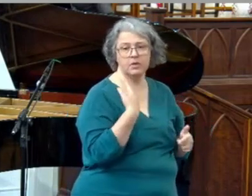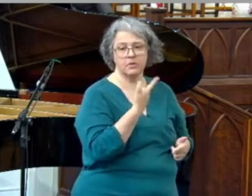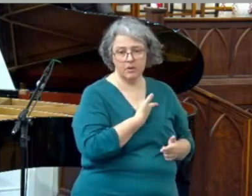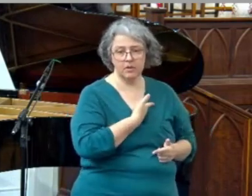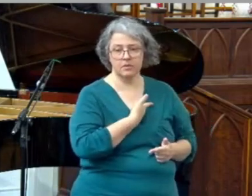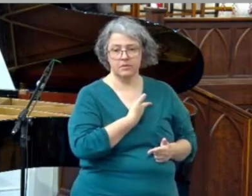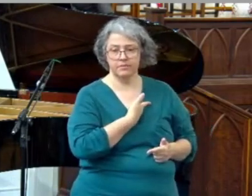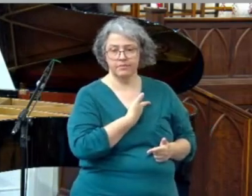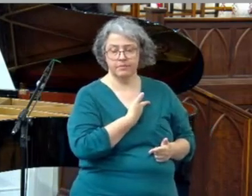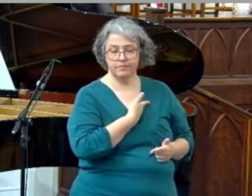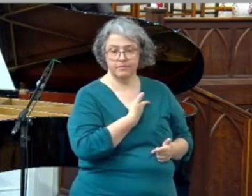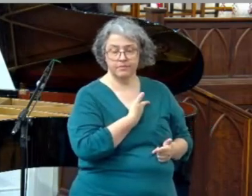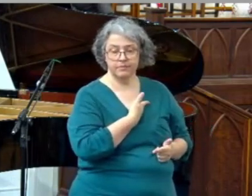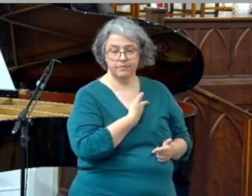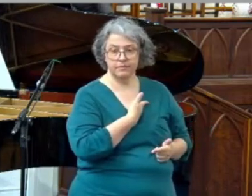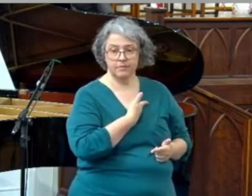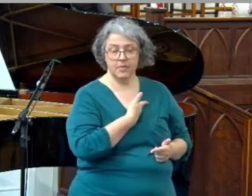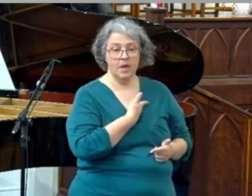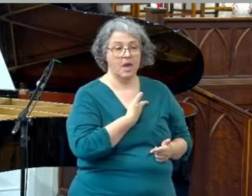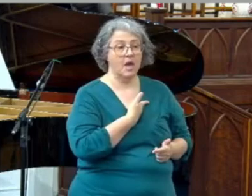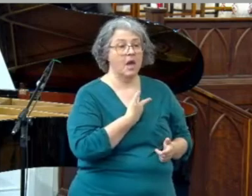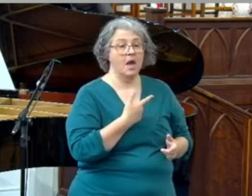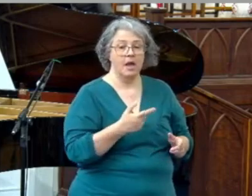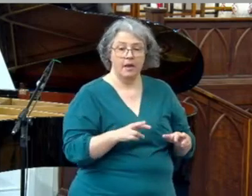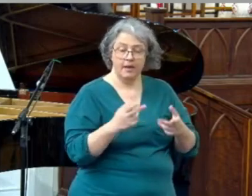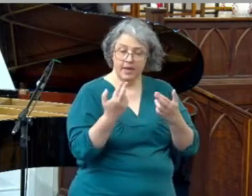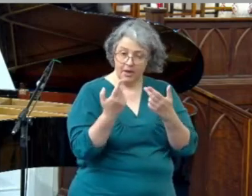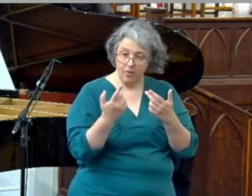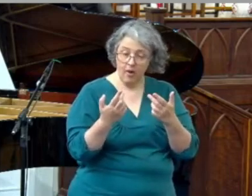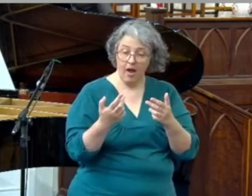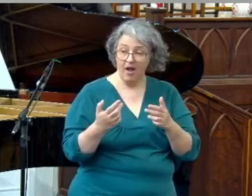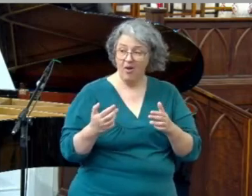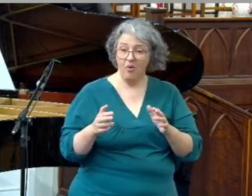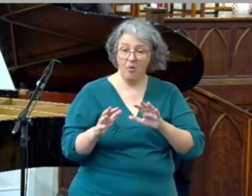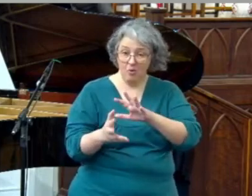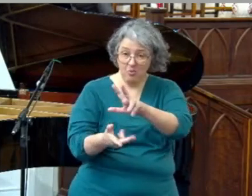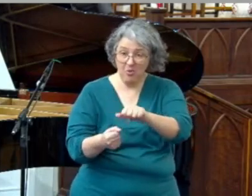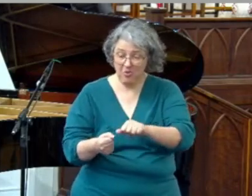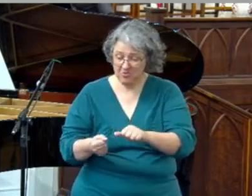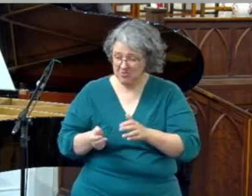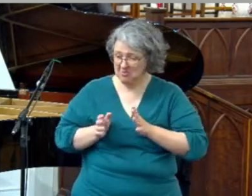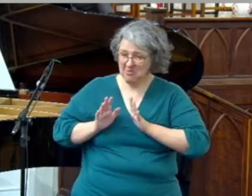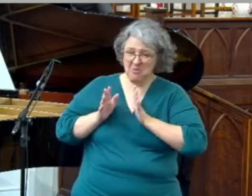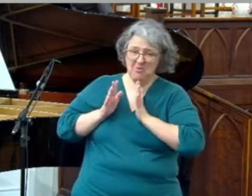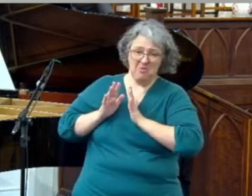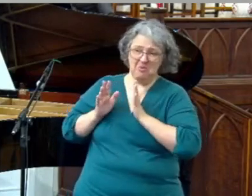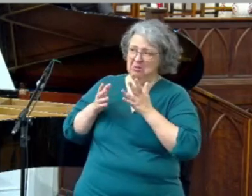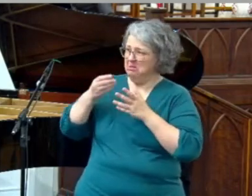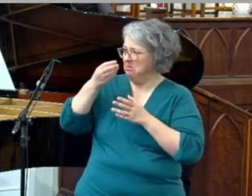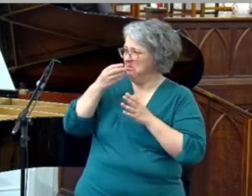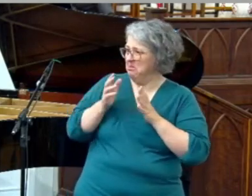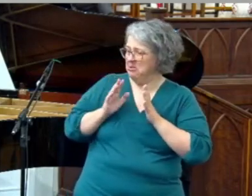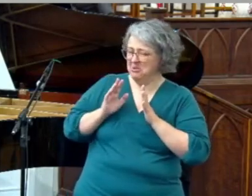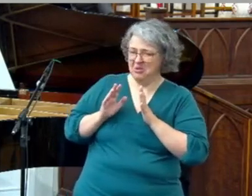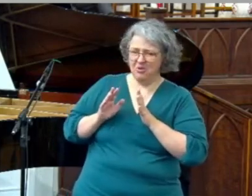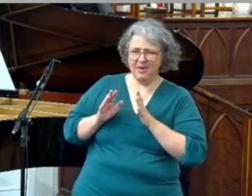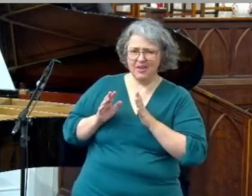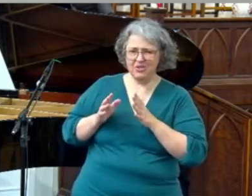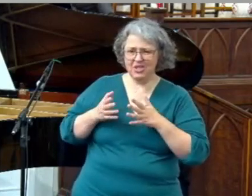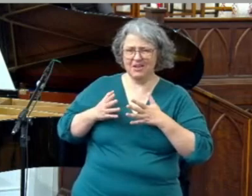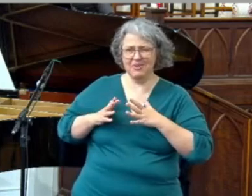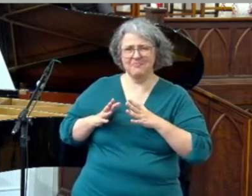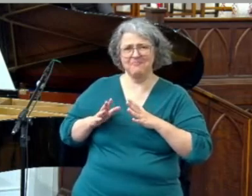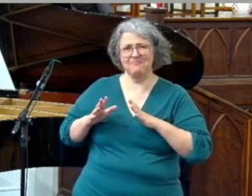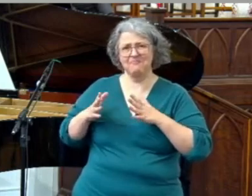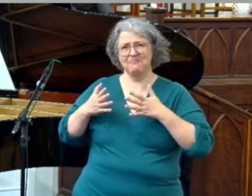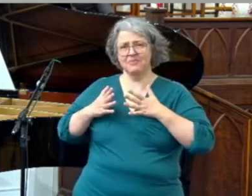Precisamos aprender que assim como odiaram nosso Mestre, Jesus, assim essa